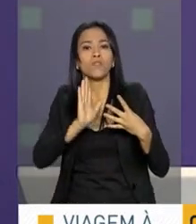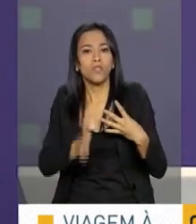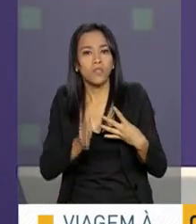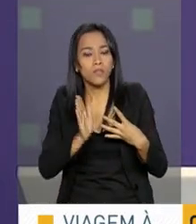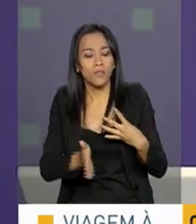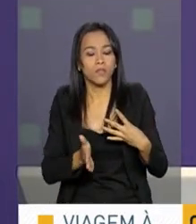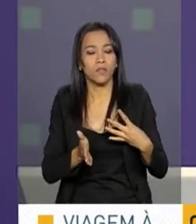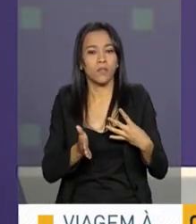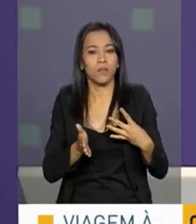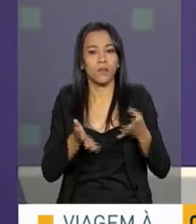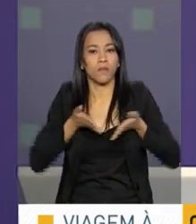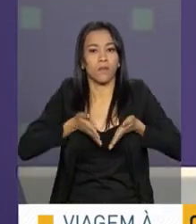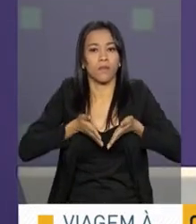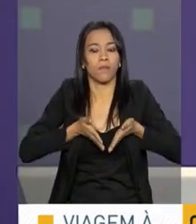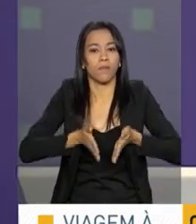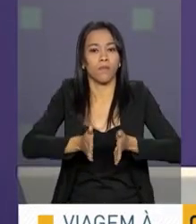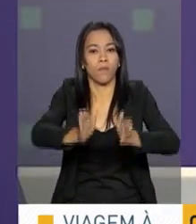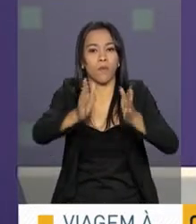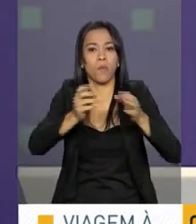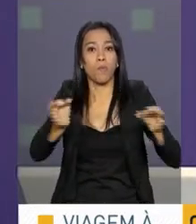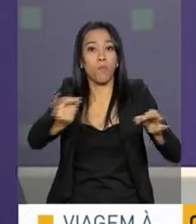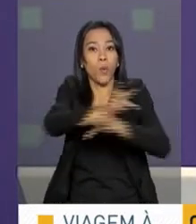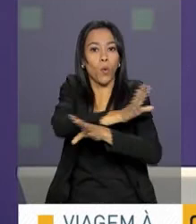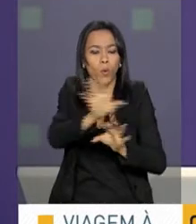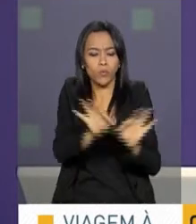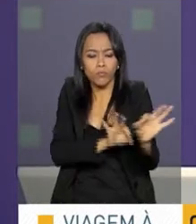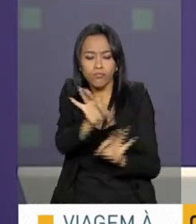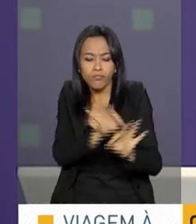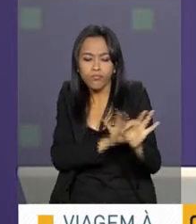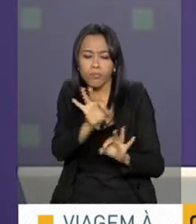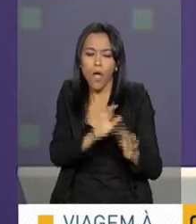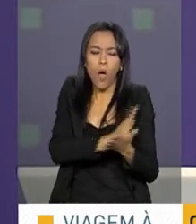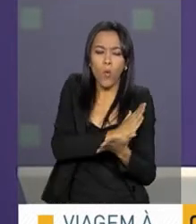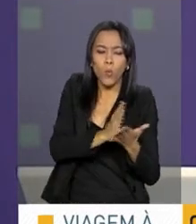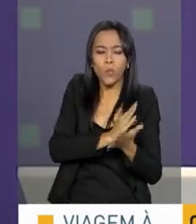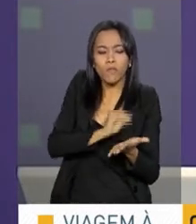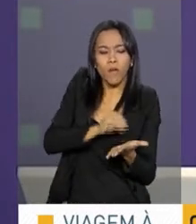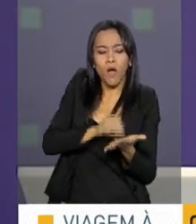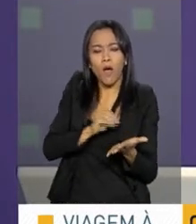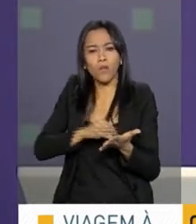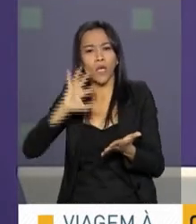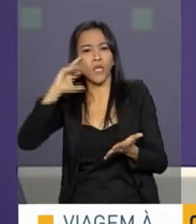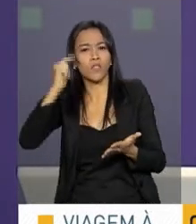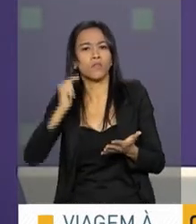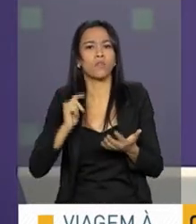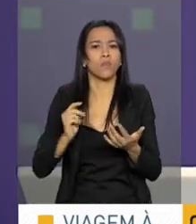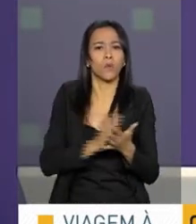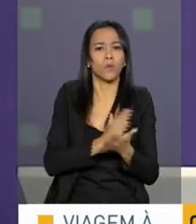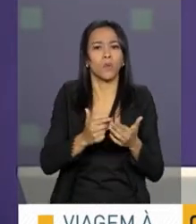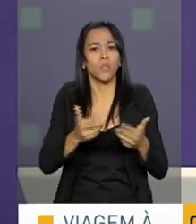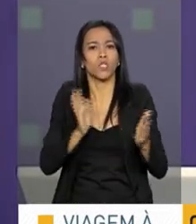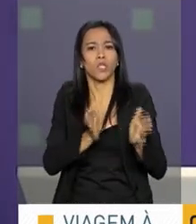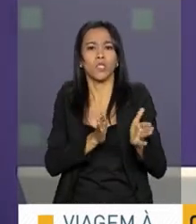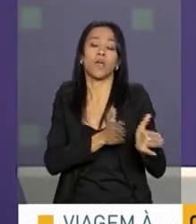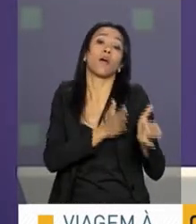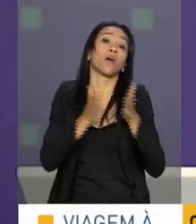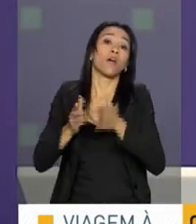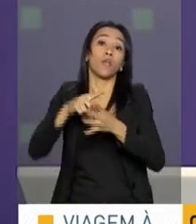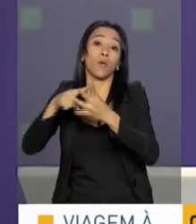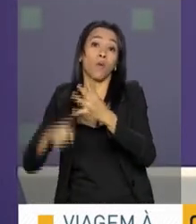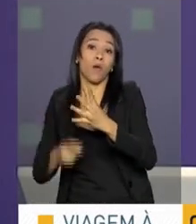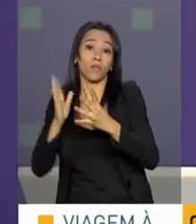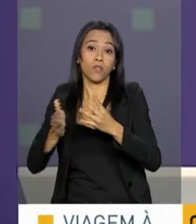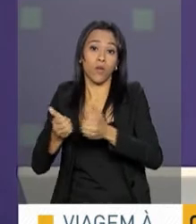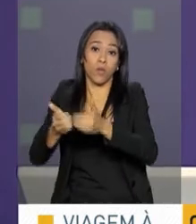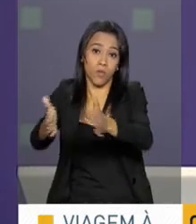né, qualificadas, com estudos prontos, algumas com audiências públicas já realizadas, e 4 nós estamos